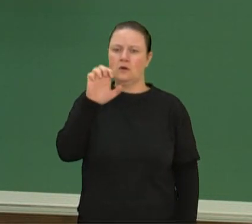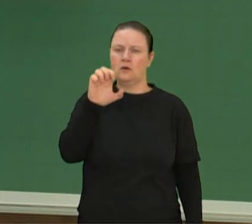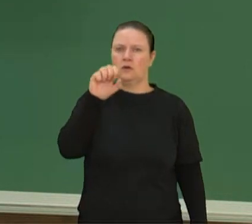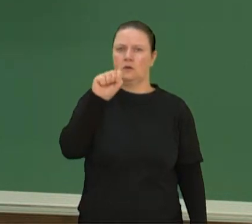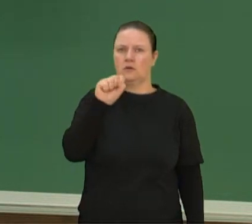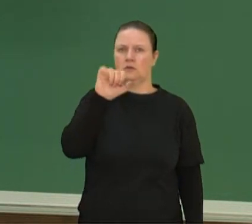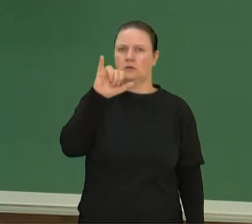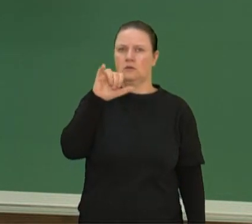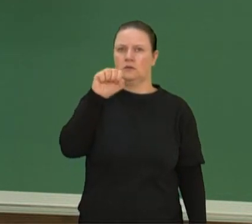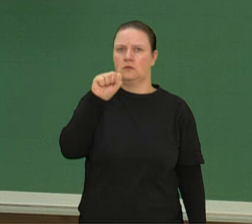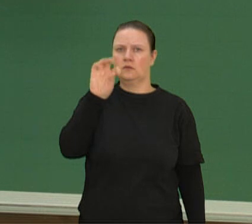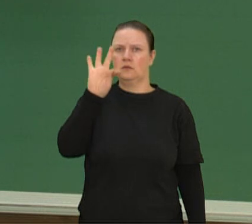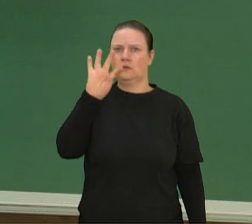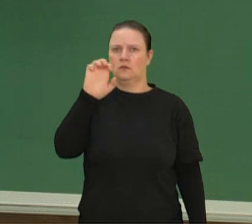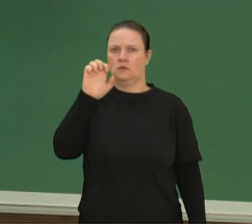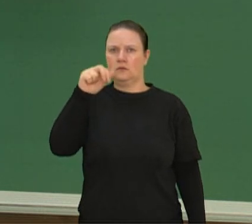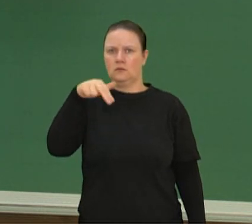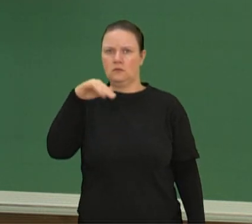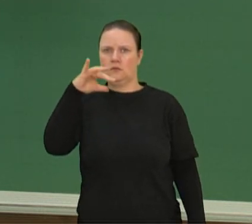que vencer.